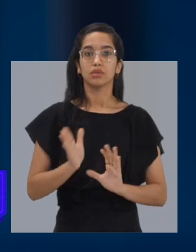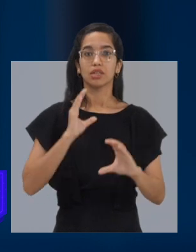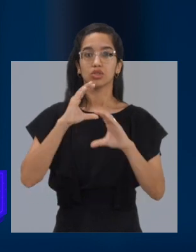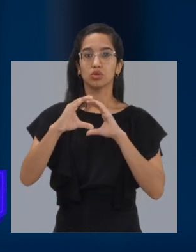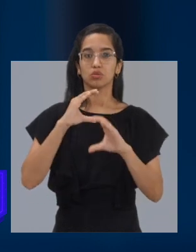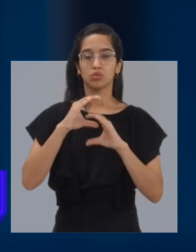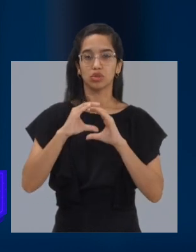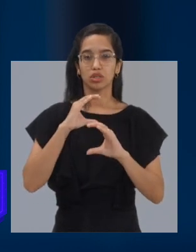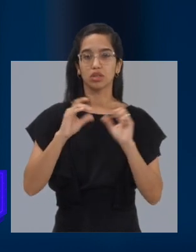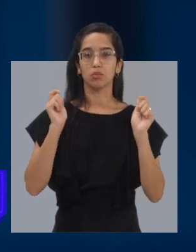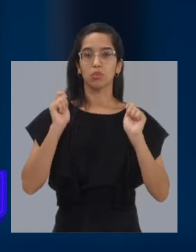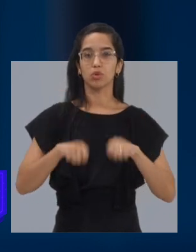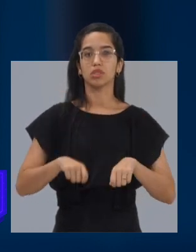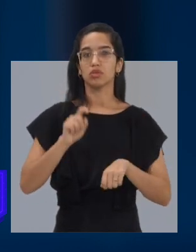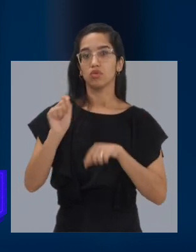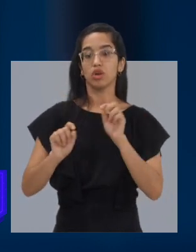o acervo do museu